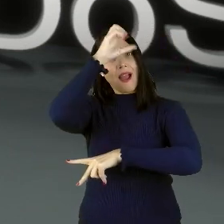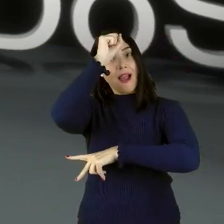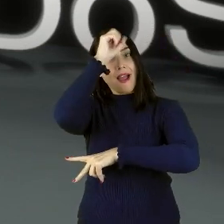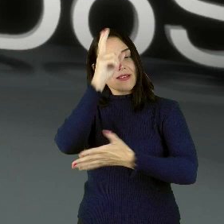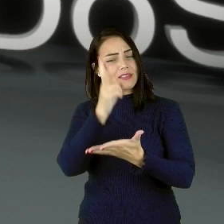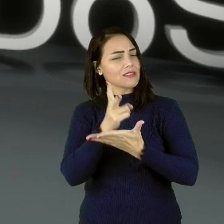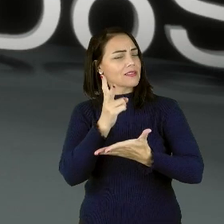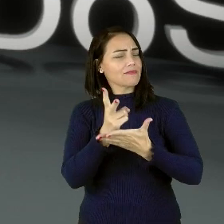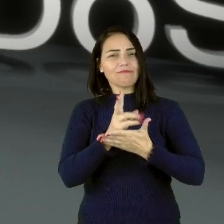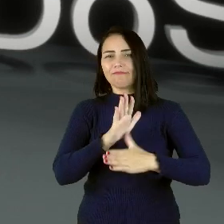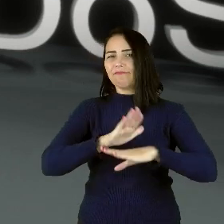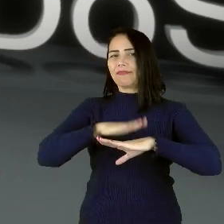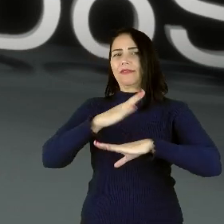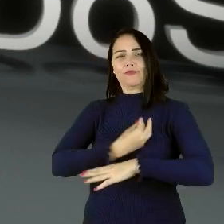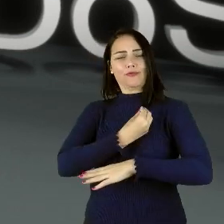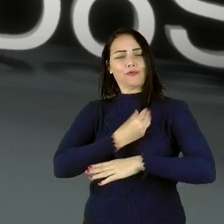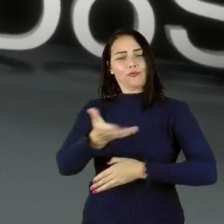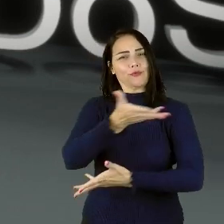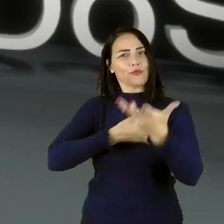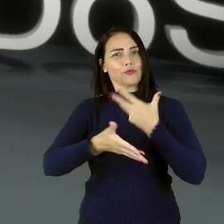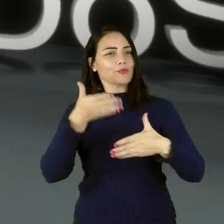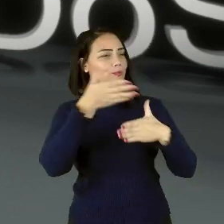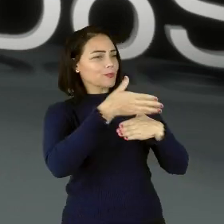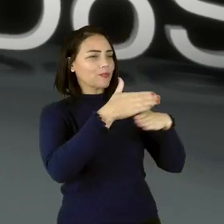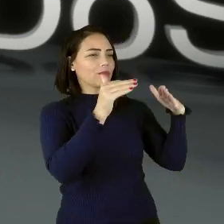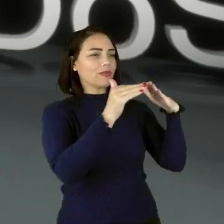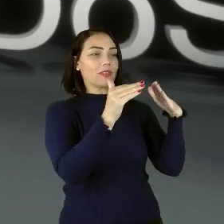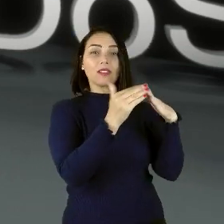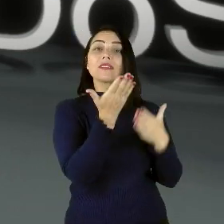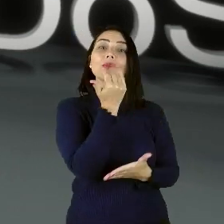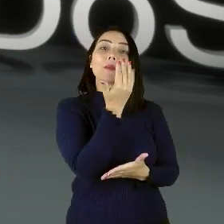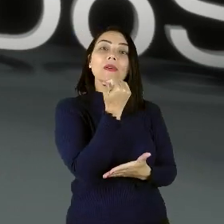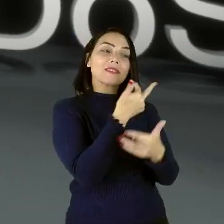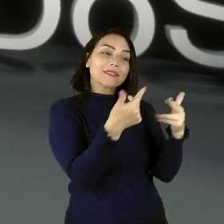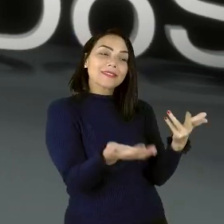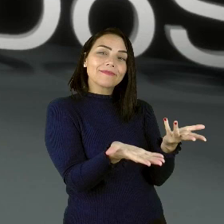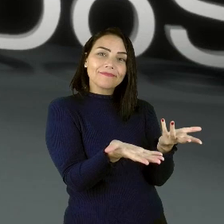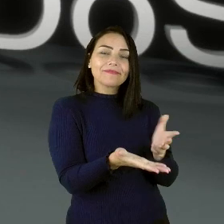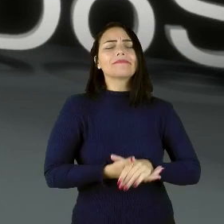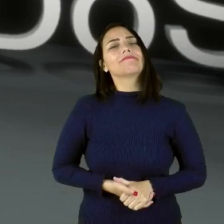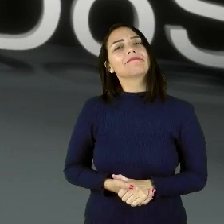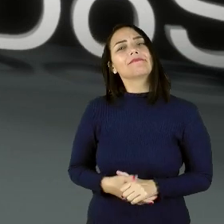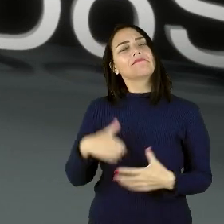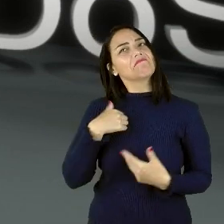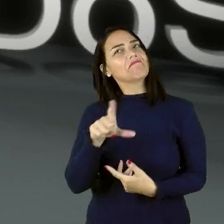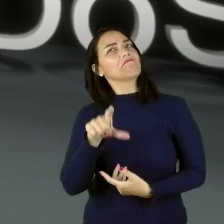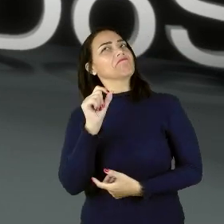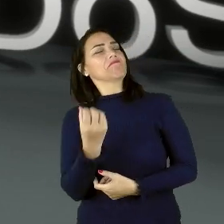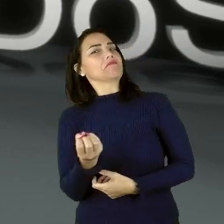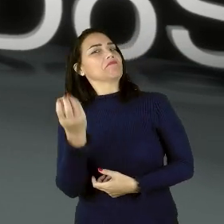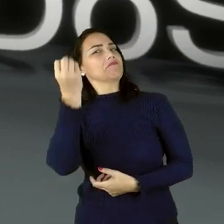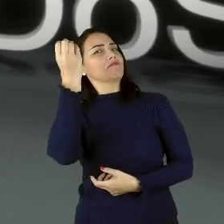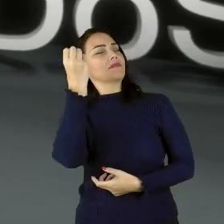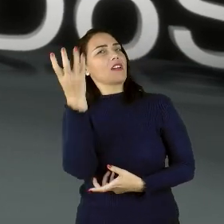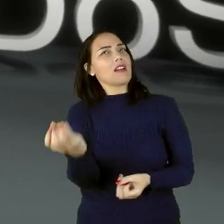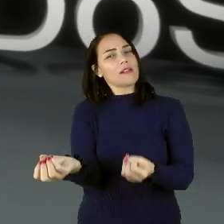podia, convivendo com eles, frequentando seus lares, comendo suas comidas. Escolhi modos de viagem